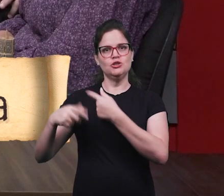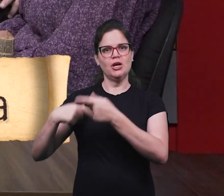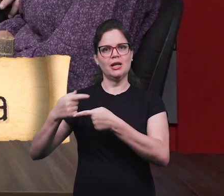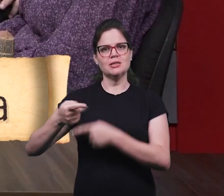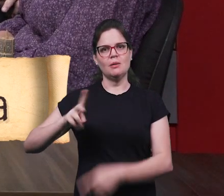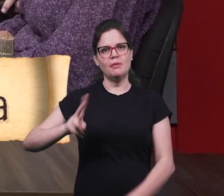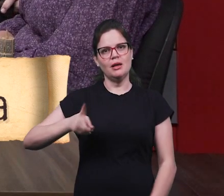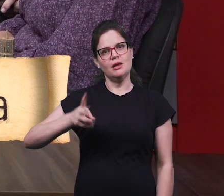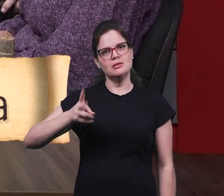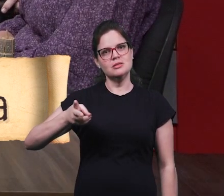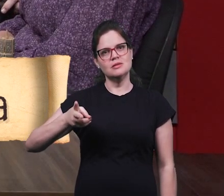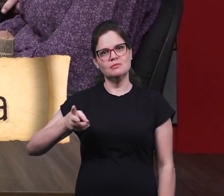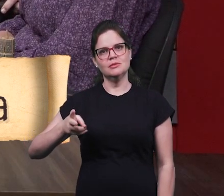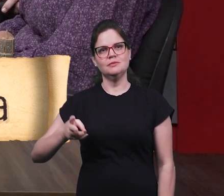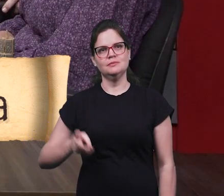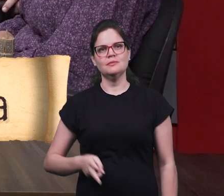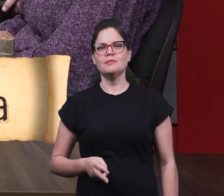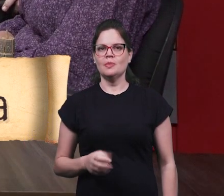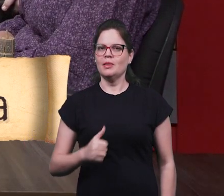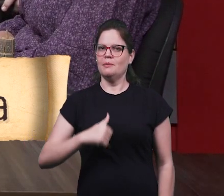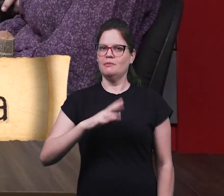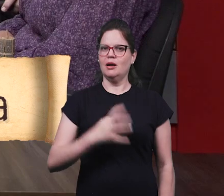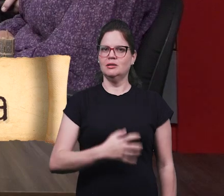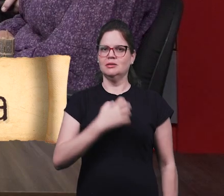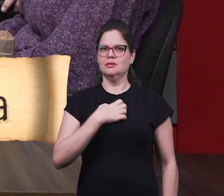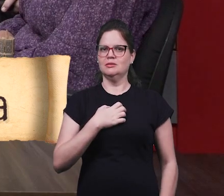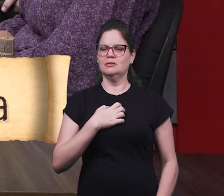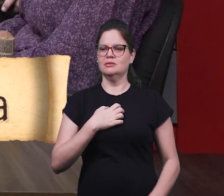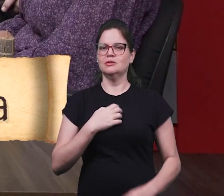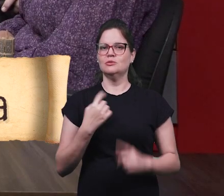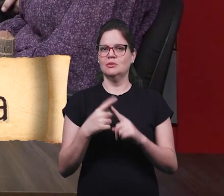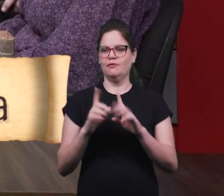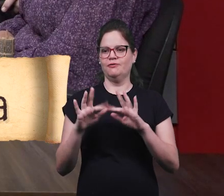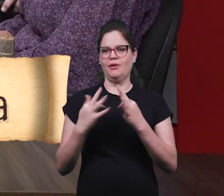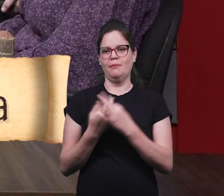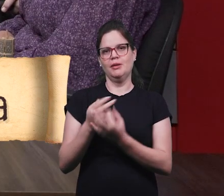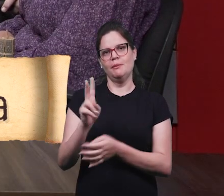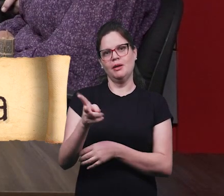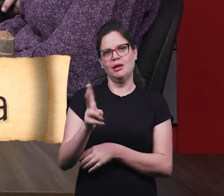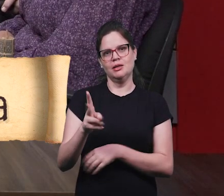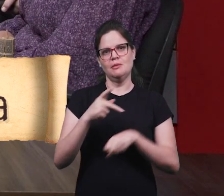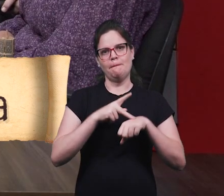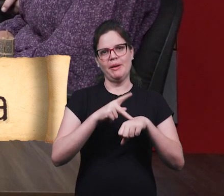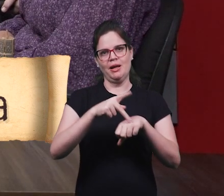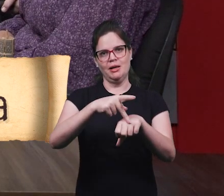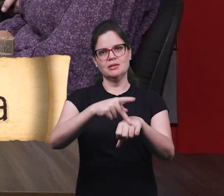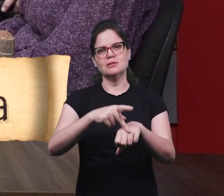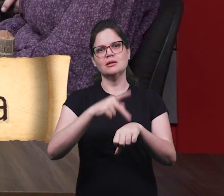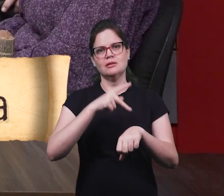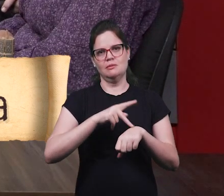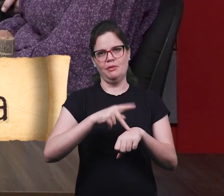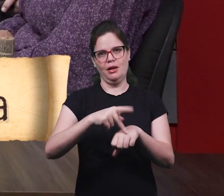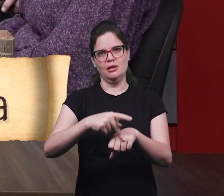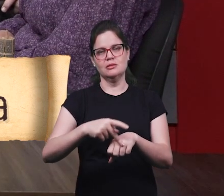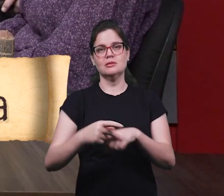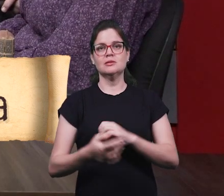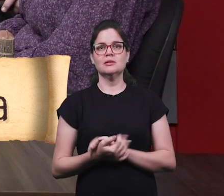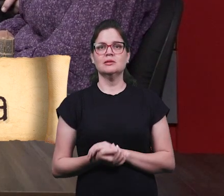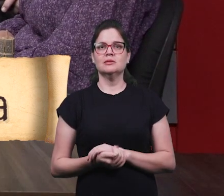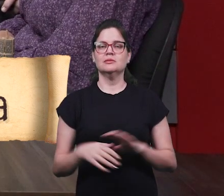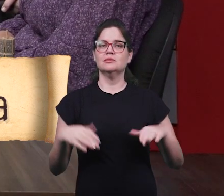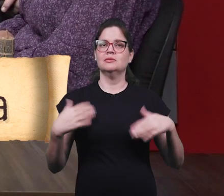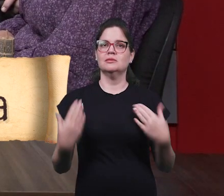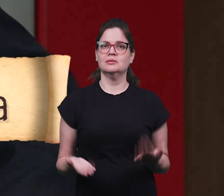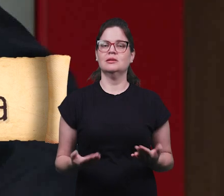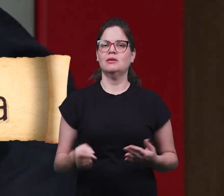né? A linhagem, né? A mesma linhagem dos persas, era a continuação dos persas. Então, eles tinham essa sensibilidade,